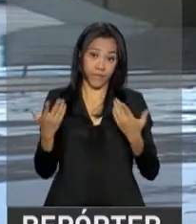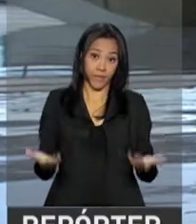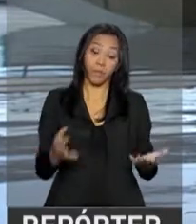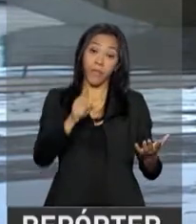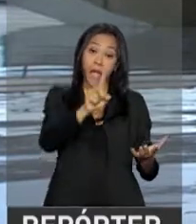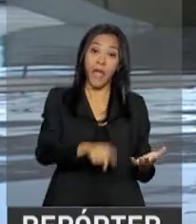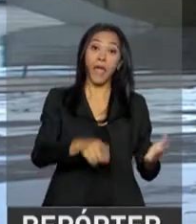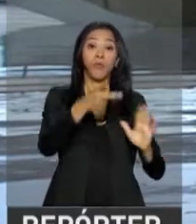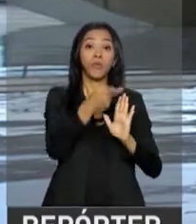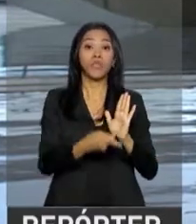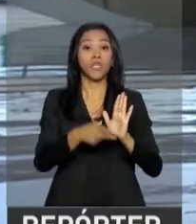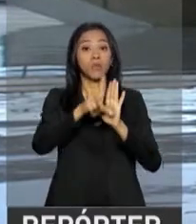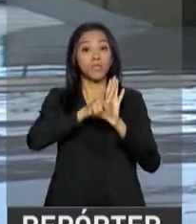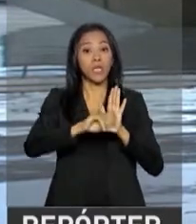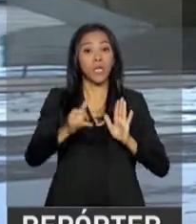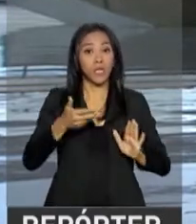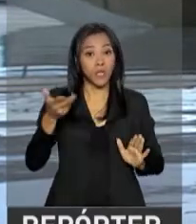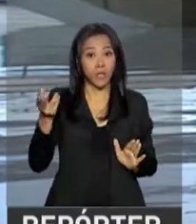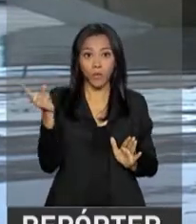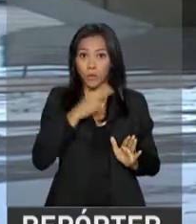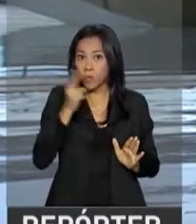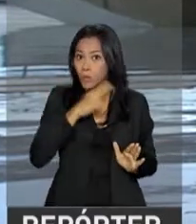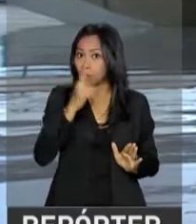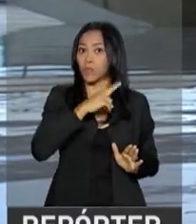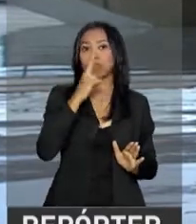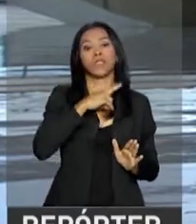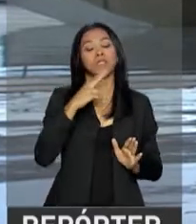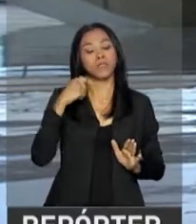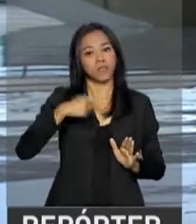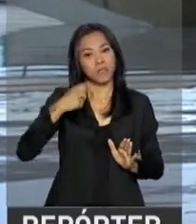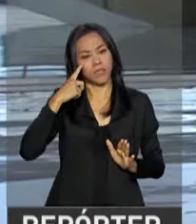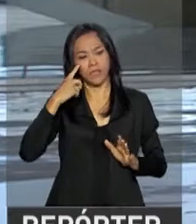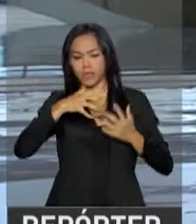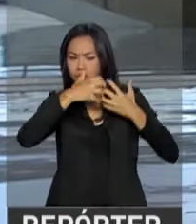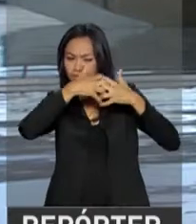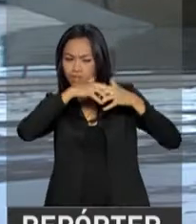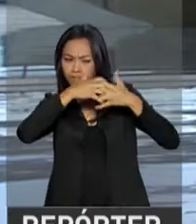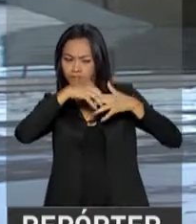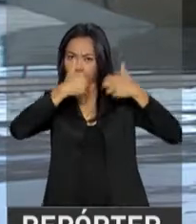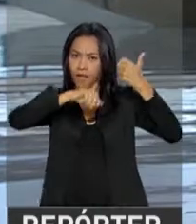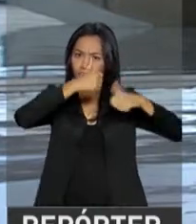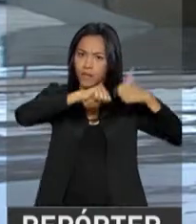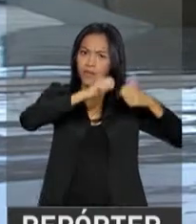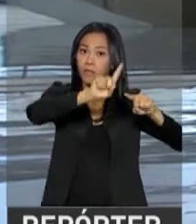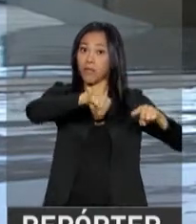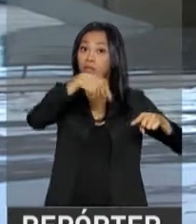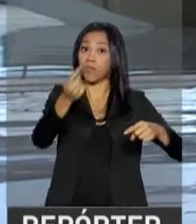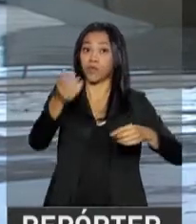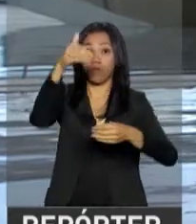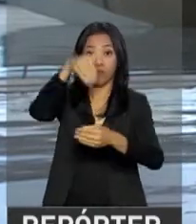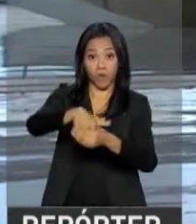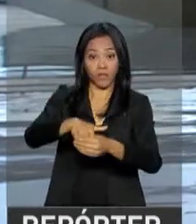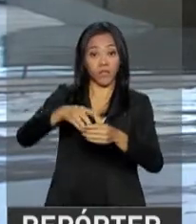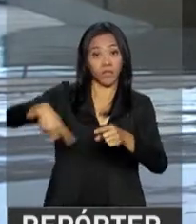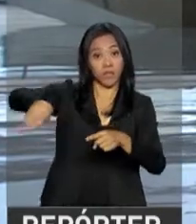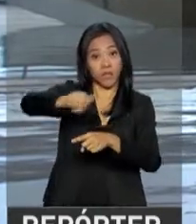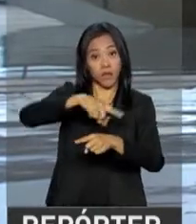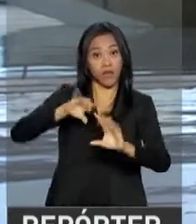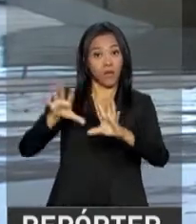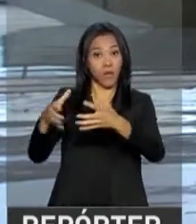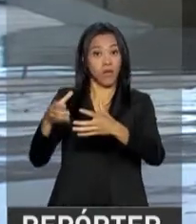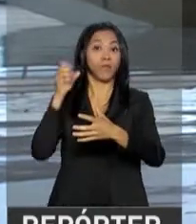de urgência ele tem preferência de análise e votação tanto pelos deputados quanto pelos